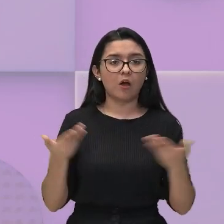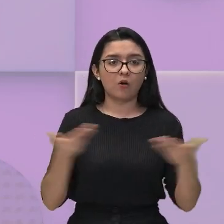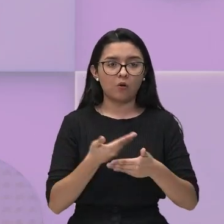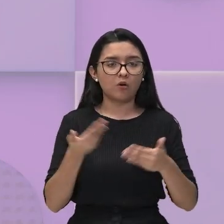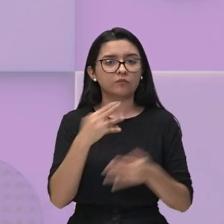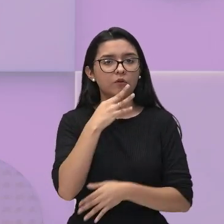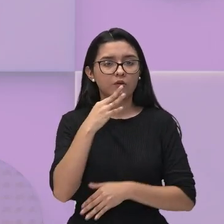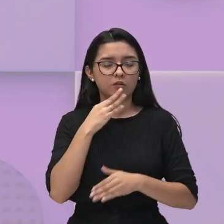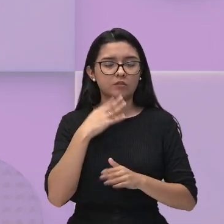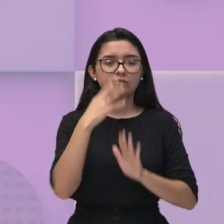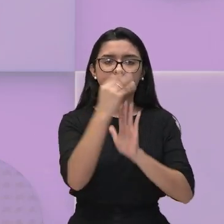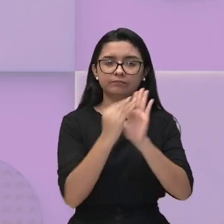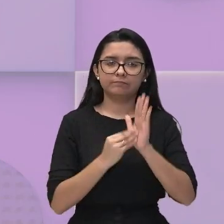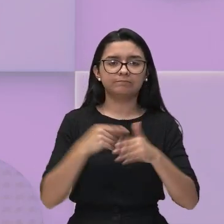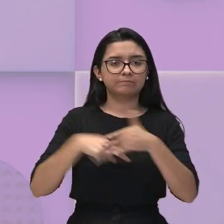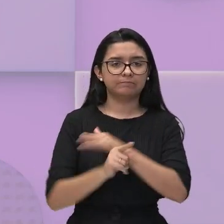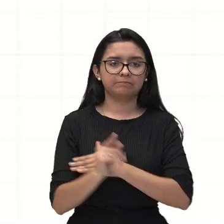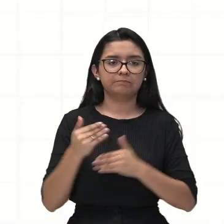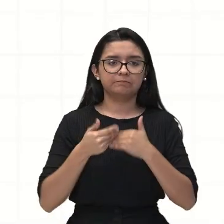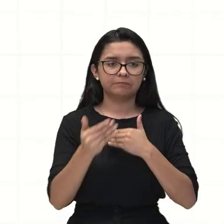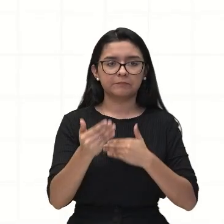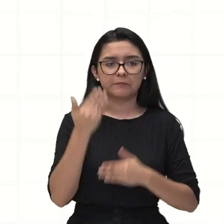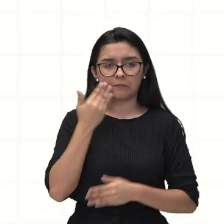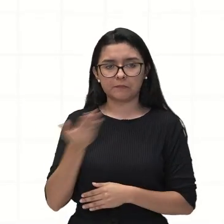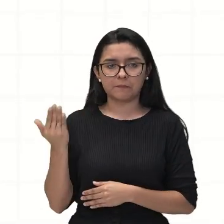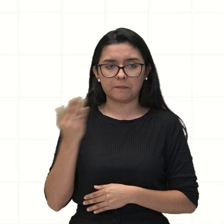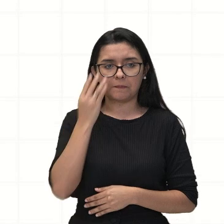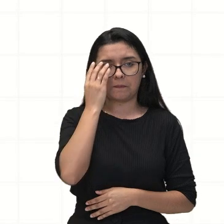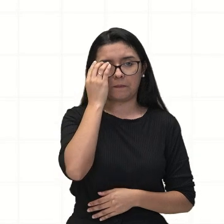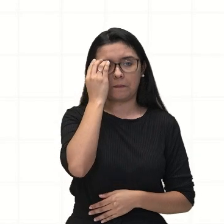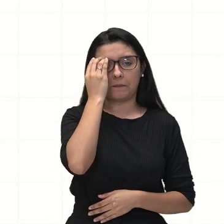mais sobre esse conteúdo. Me acompanha aí.